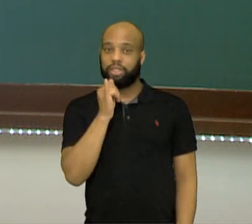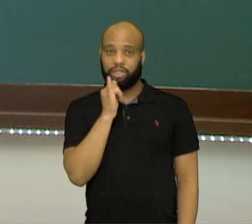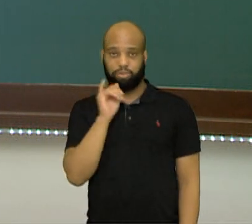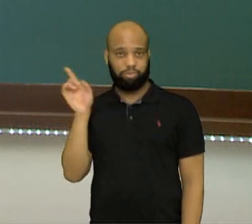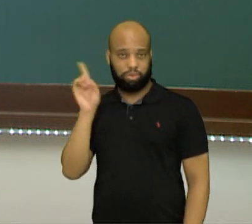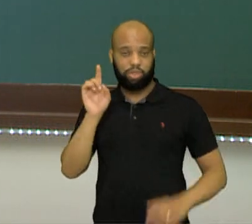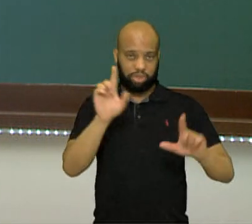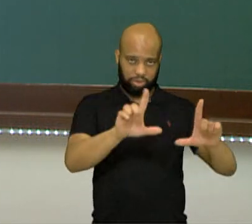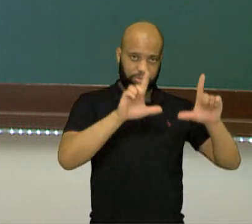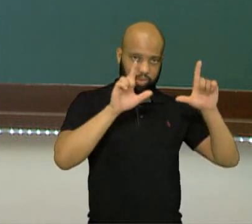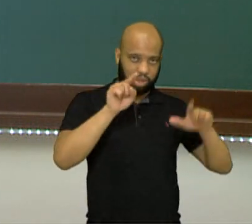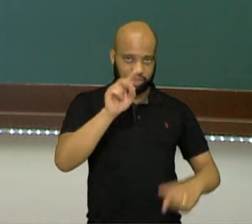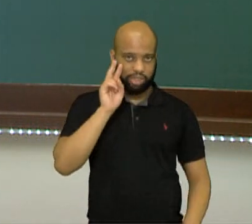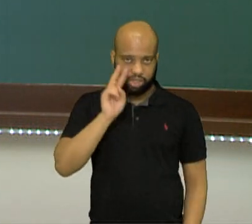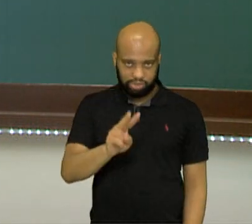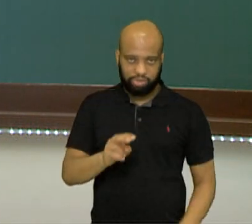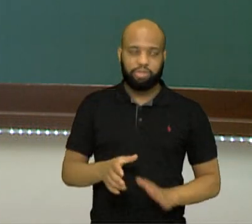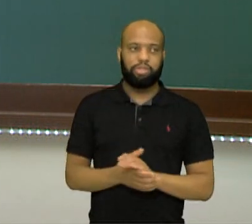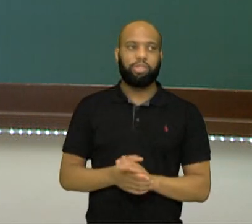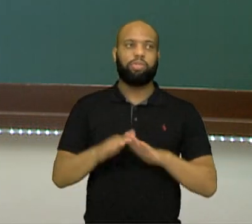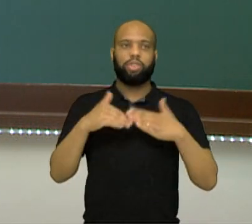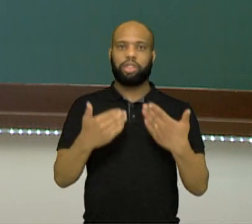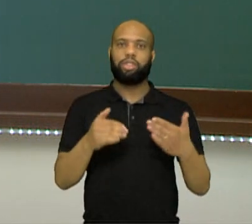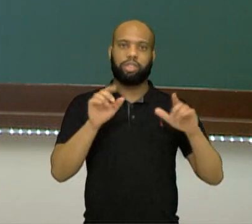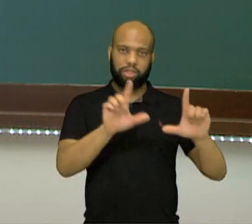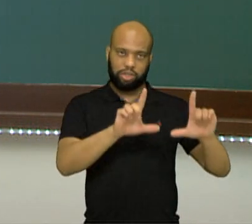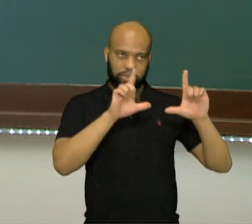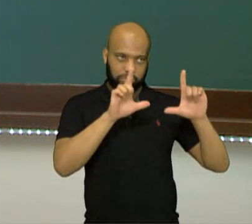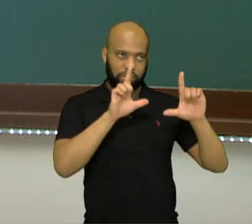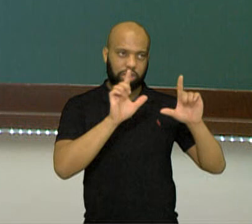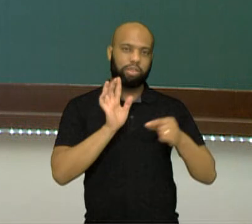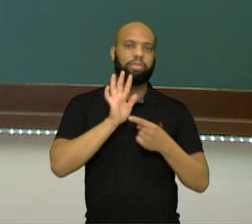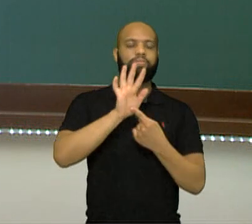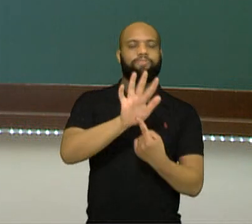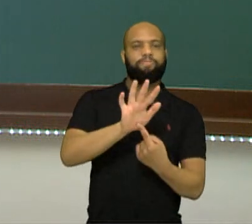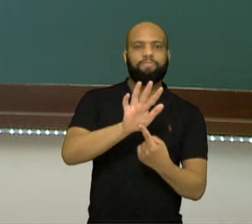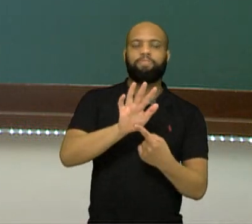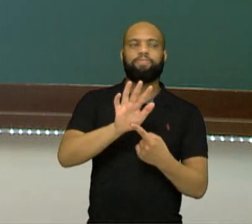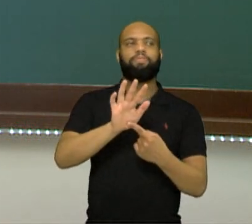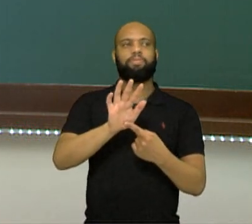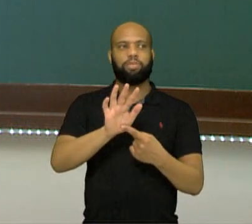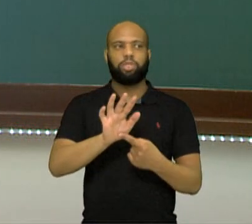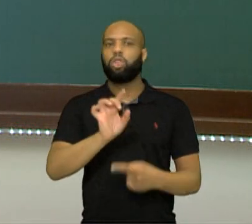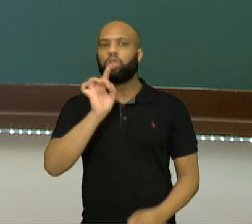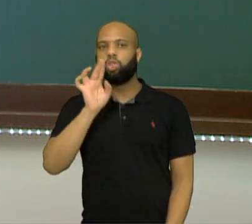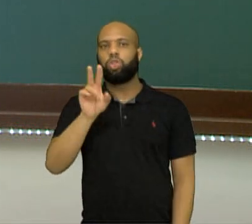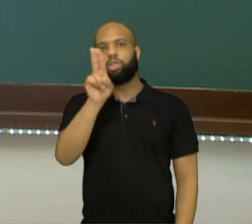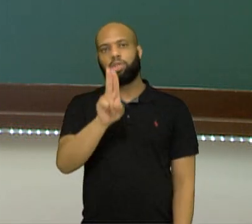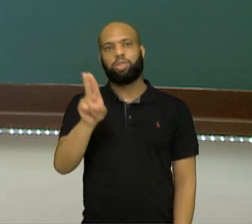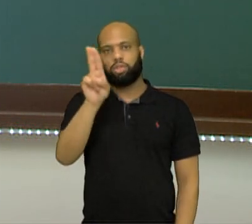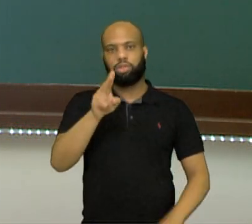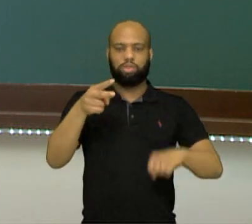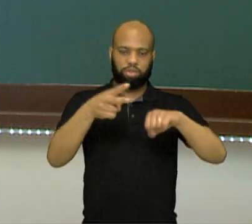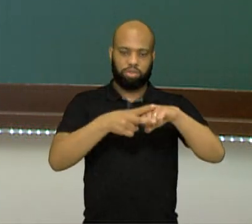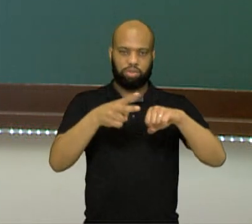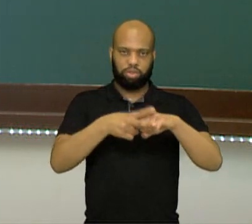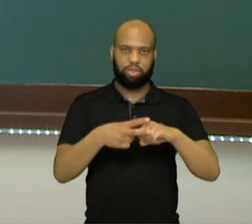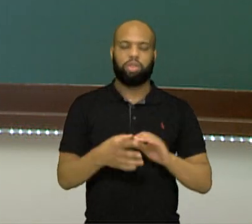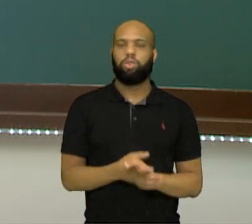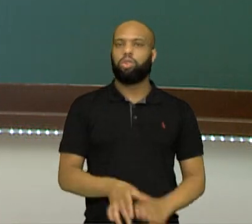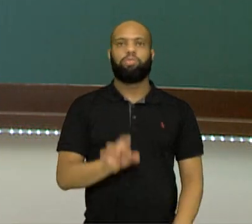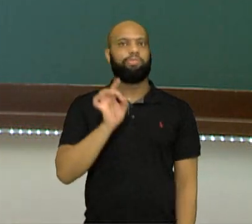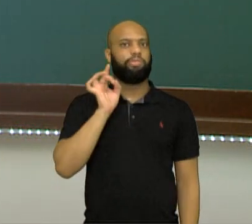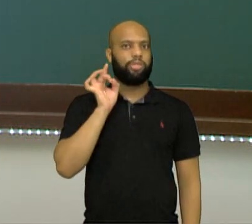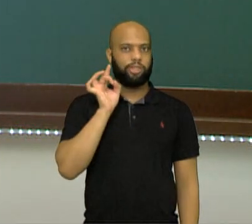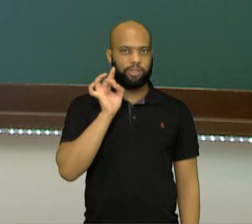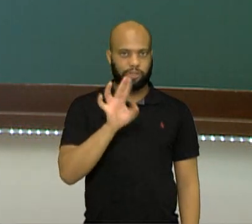ali? Você viu a placa? A placa estava mostrando ela completamente, só com verbos, nada além de